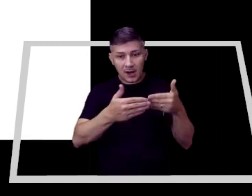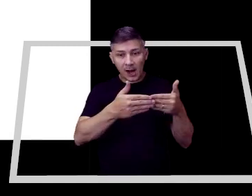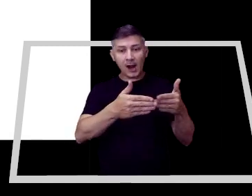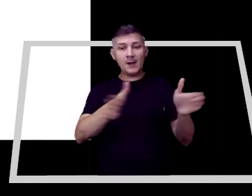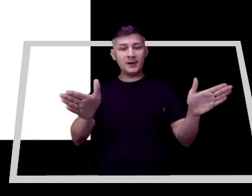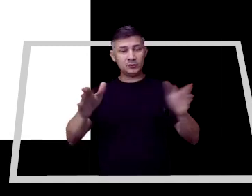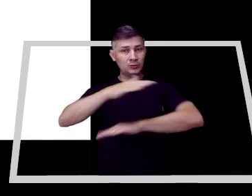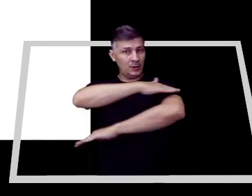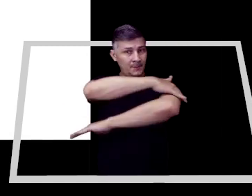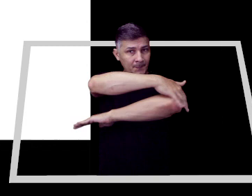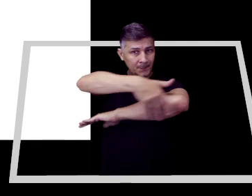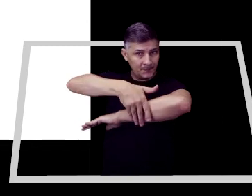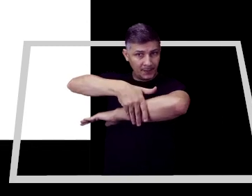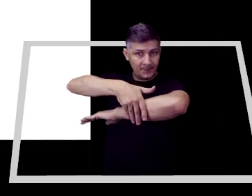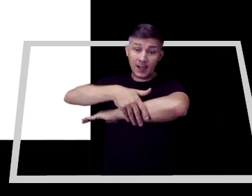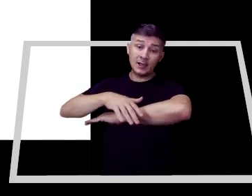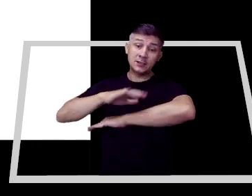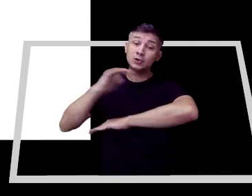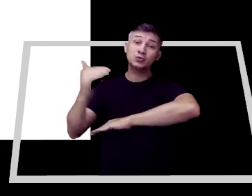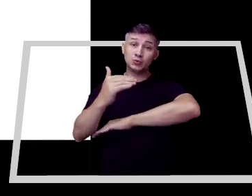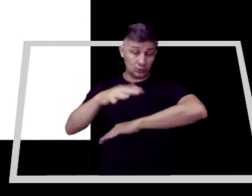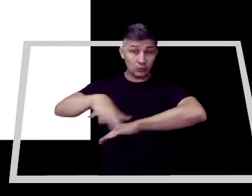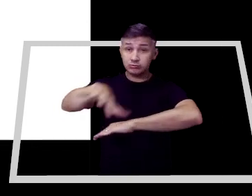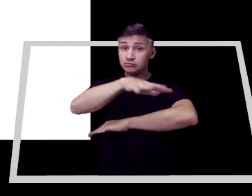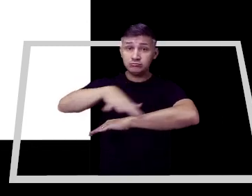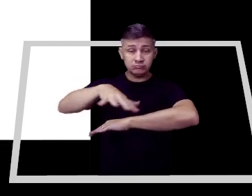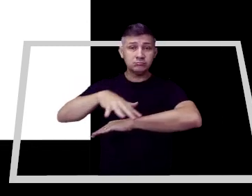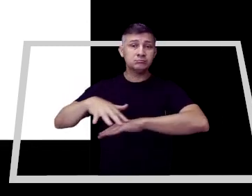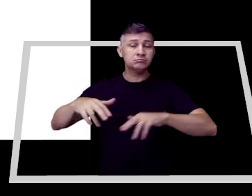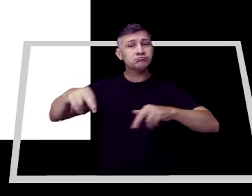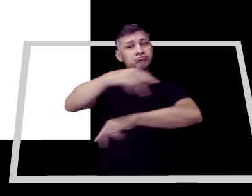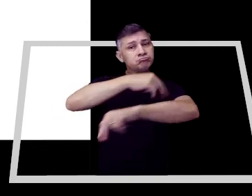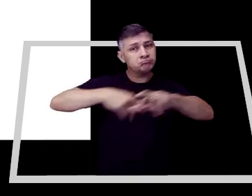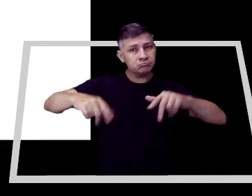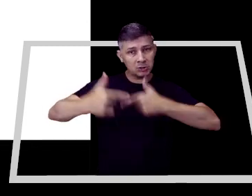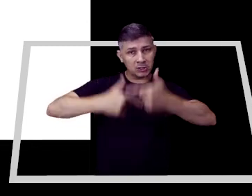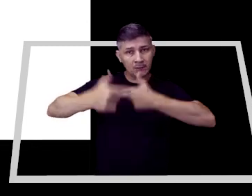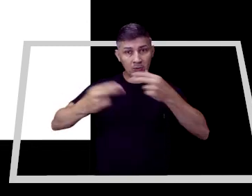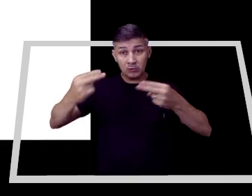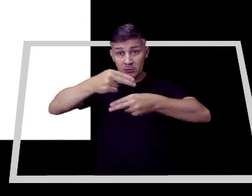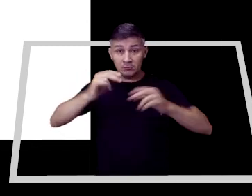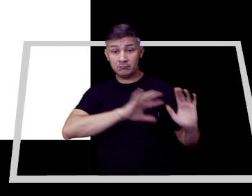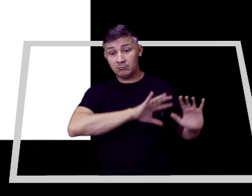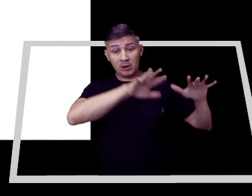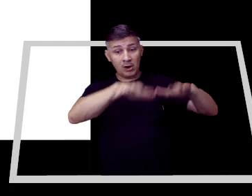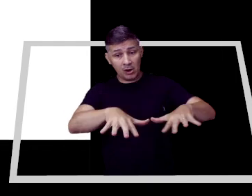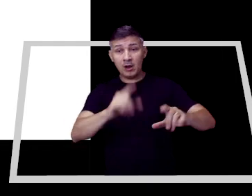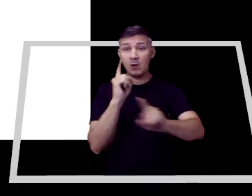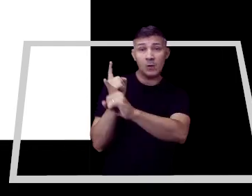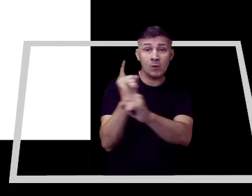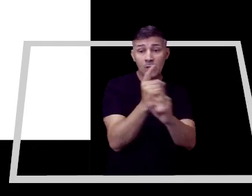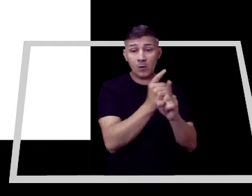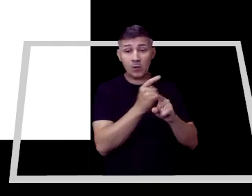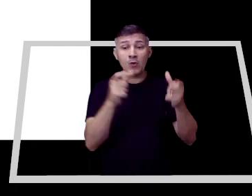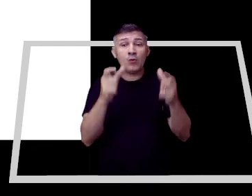abertura convergente para essa praça, onde, enfim, todos os trabalhadores do Sebrae se encontrariam